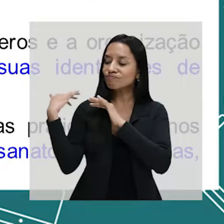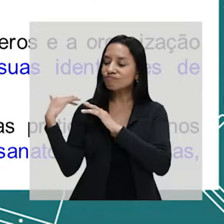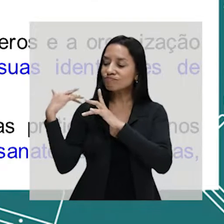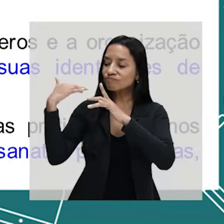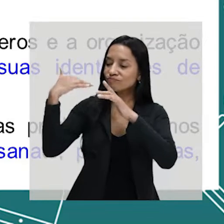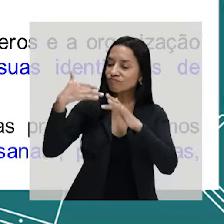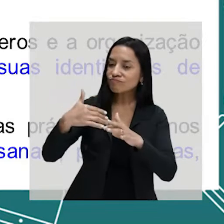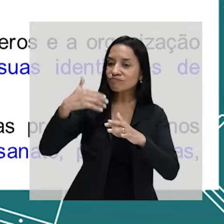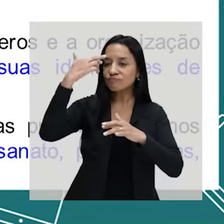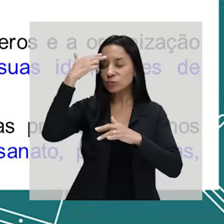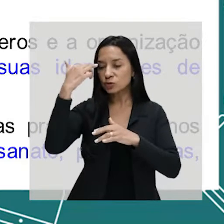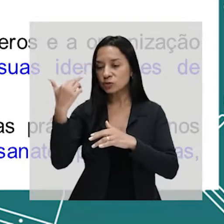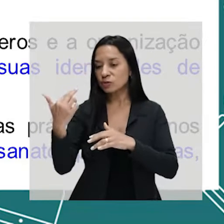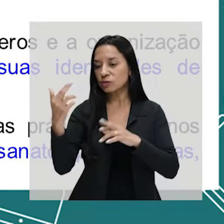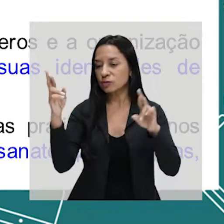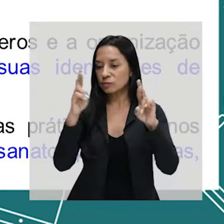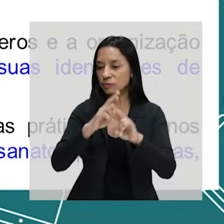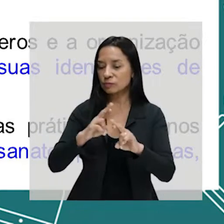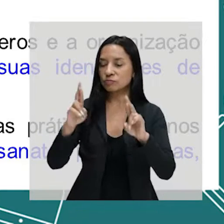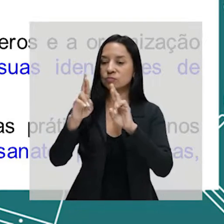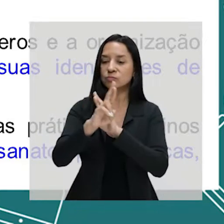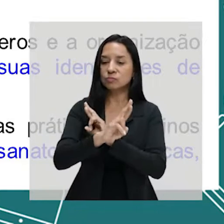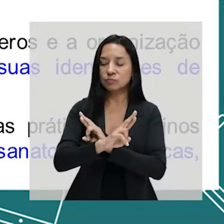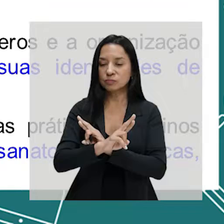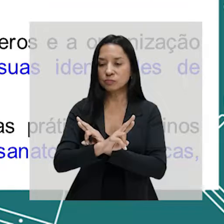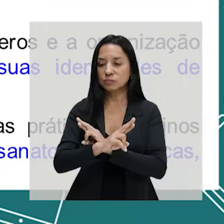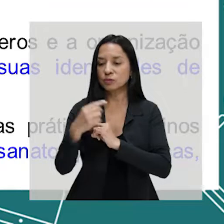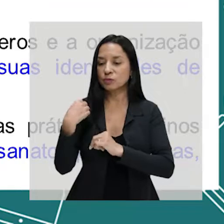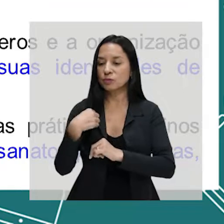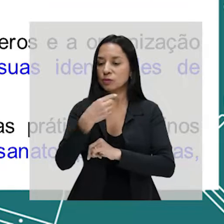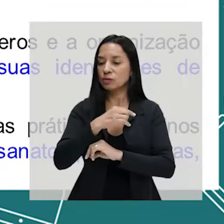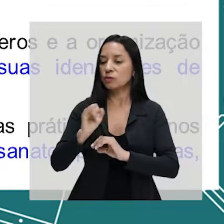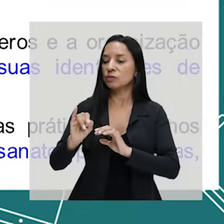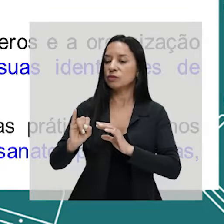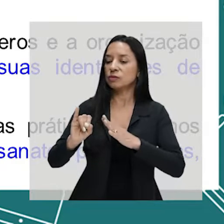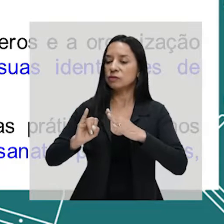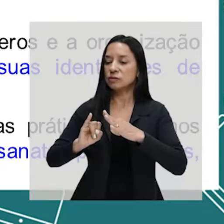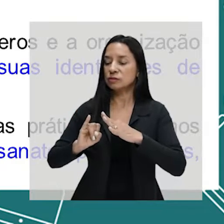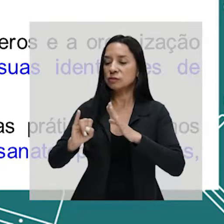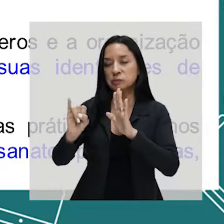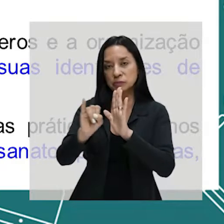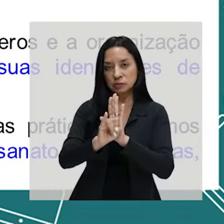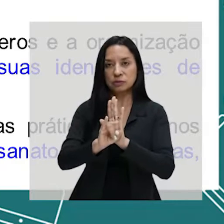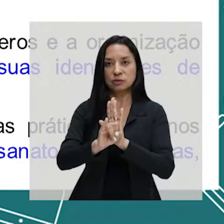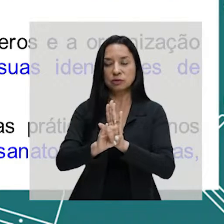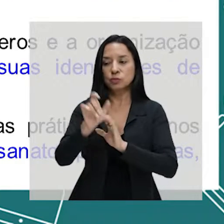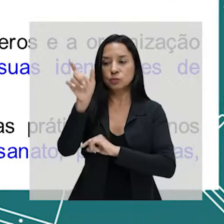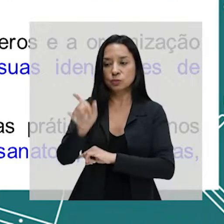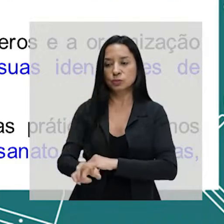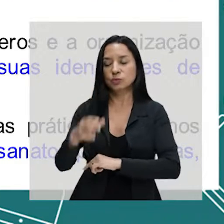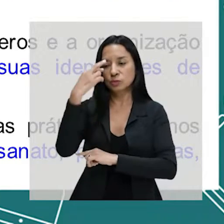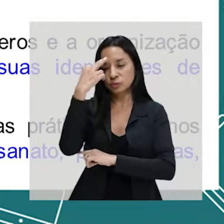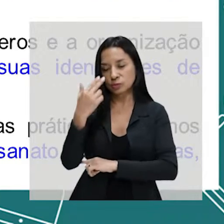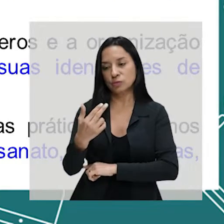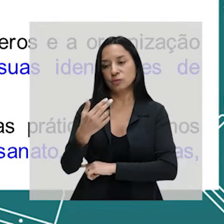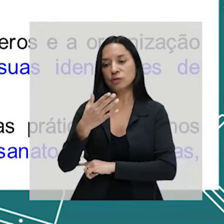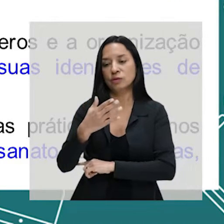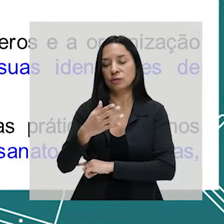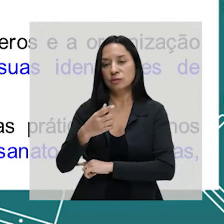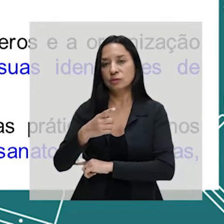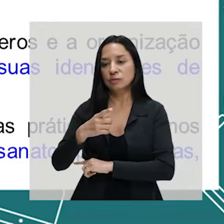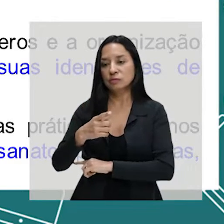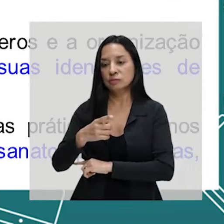tá todo uma relação com a nossa identidade o sujeito históricos que já